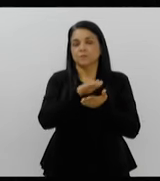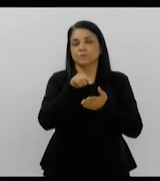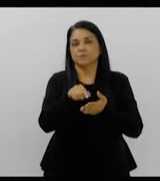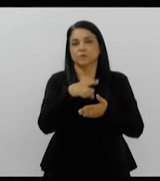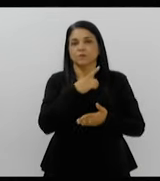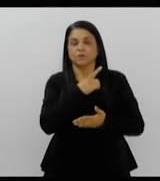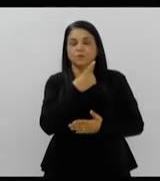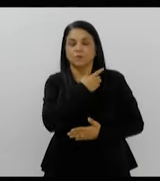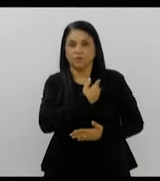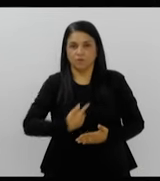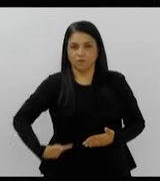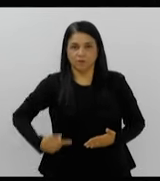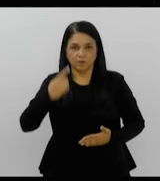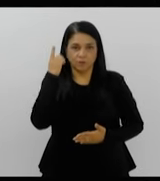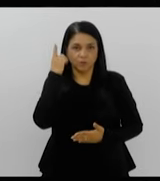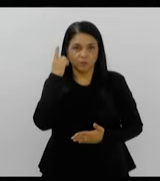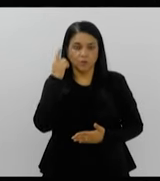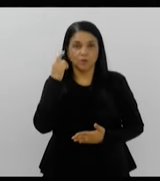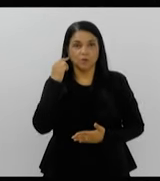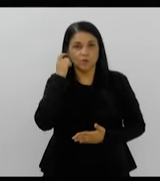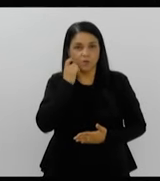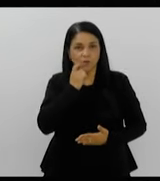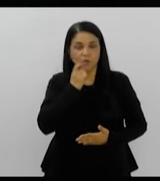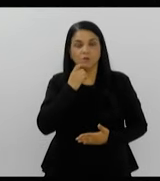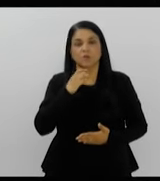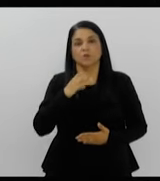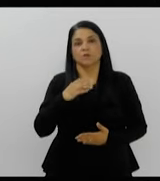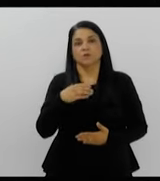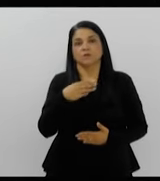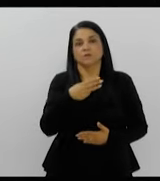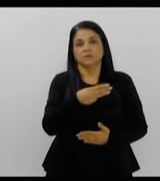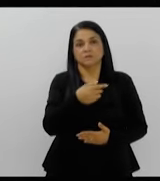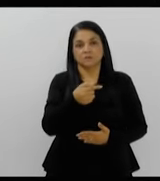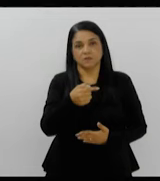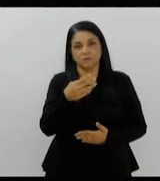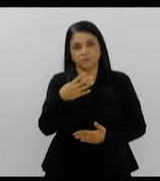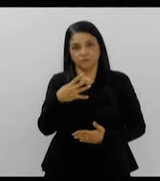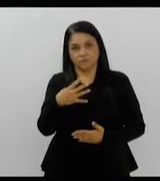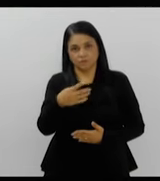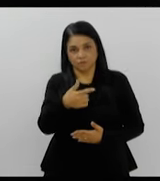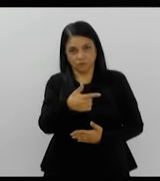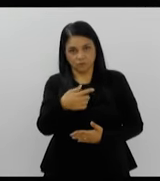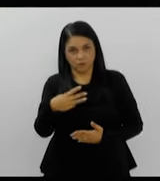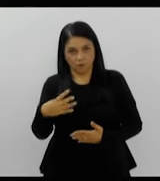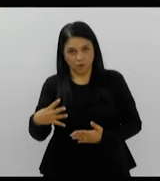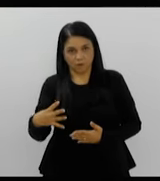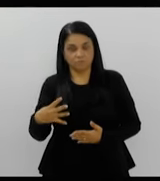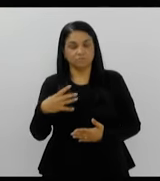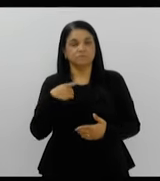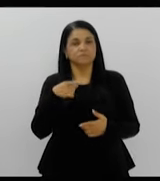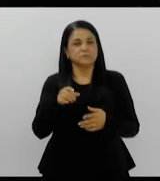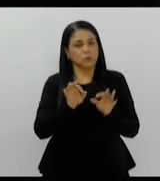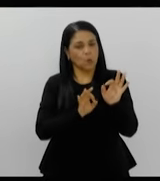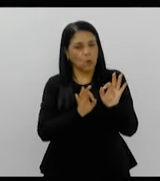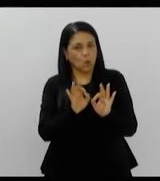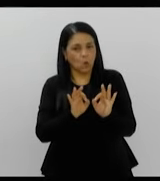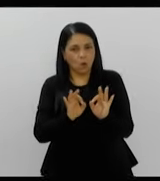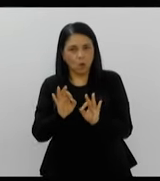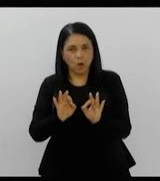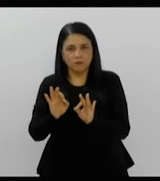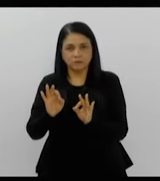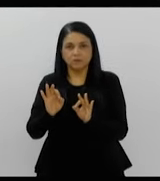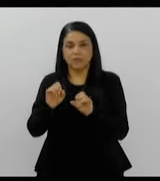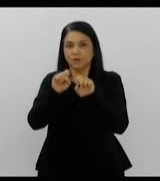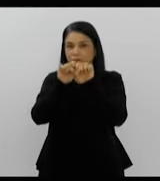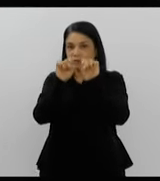49.327, de 24, embora seja uma tentativa tímida de organizar a transição do sistema